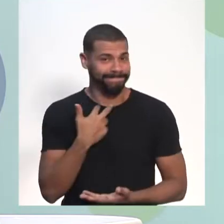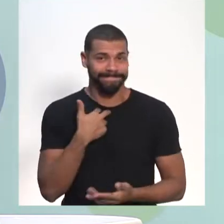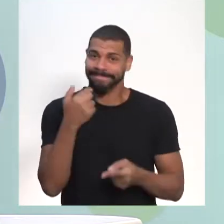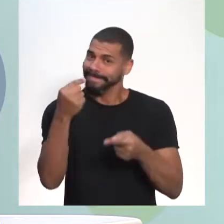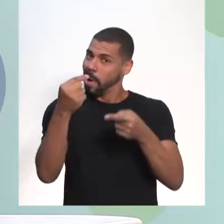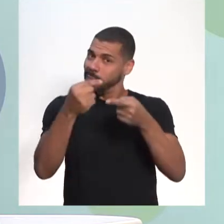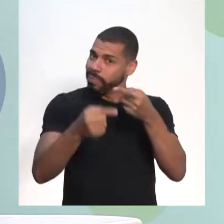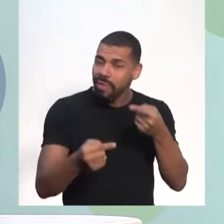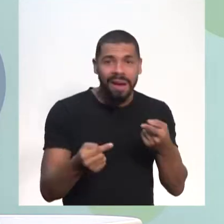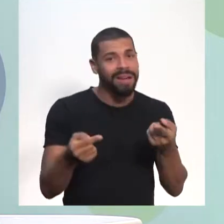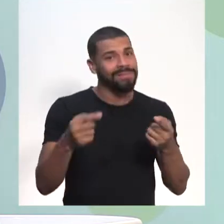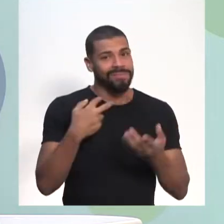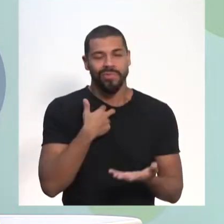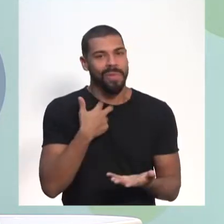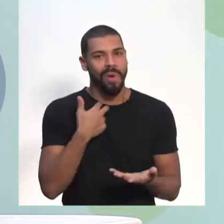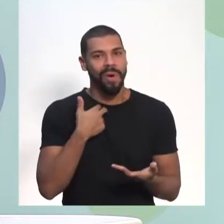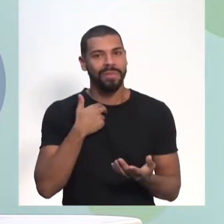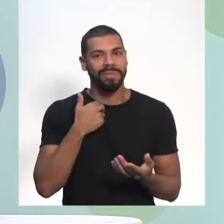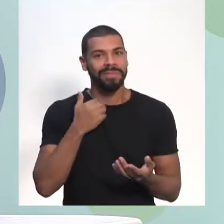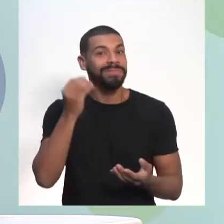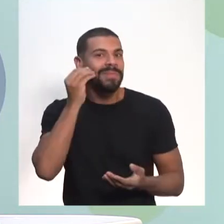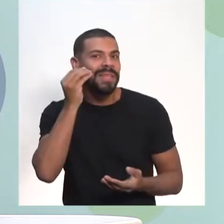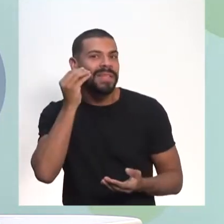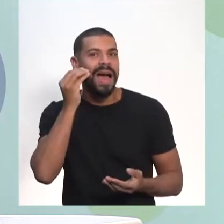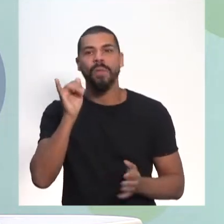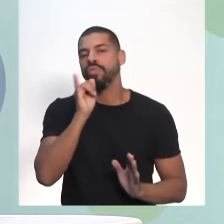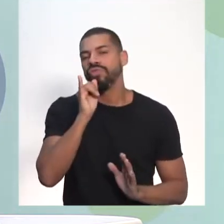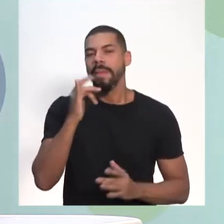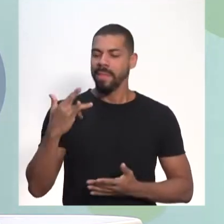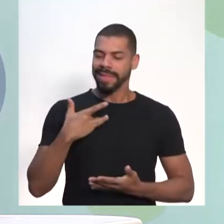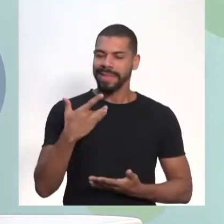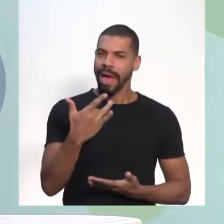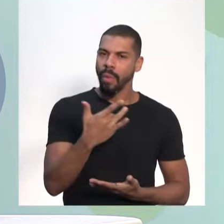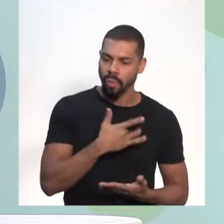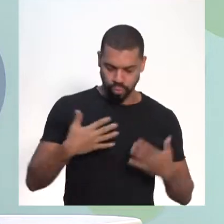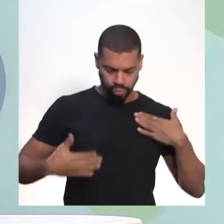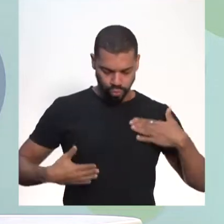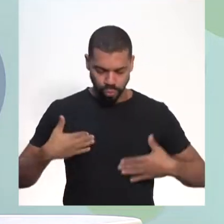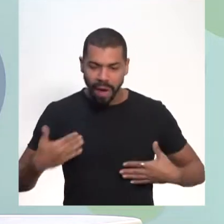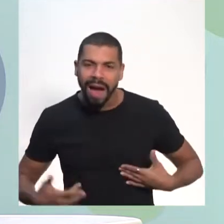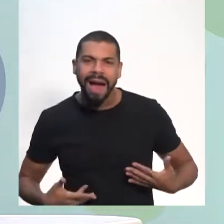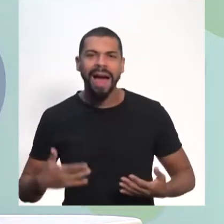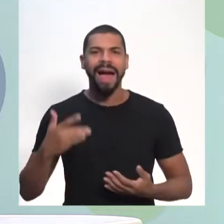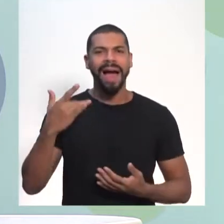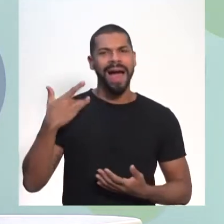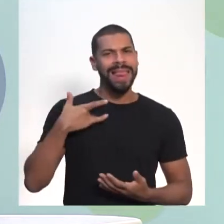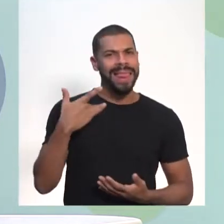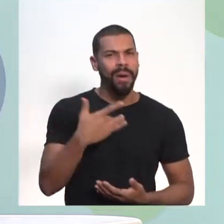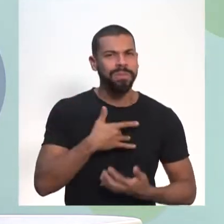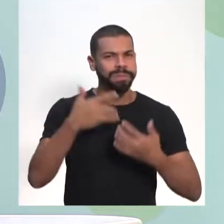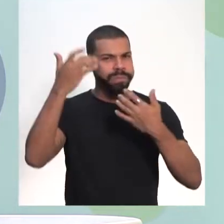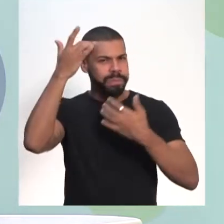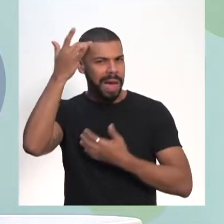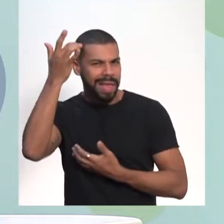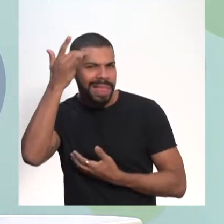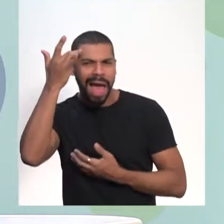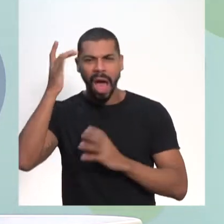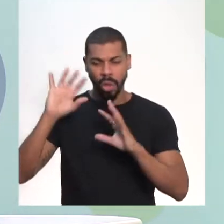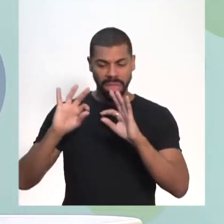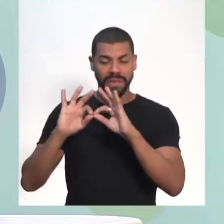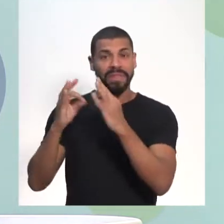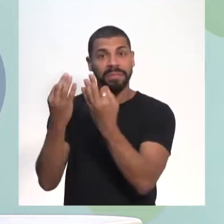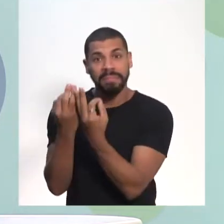de relacionamento. Então, a questão da saúde, a saúde física, a saúde mental, a questão da família, né? E questões